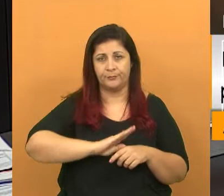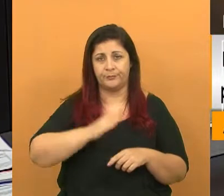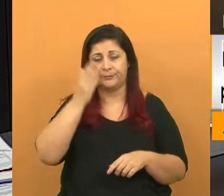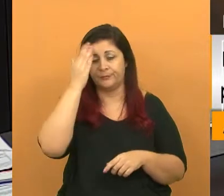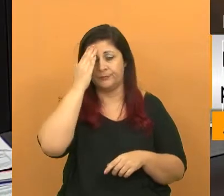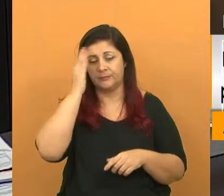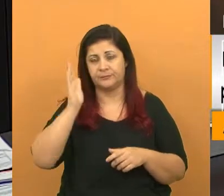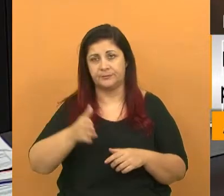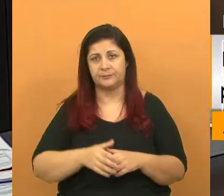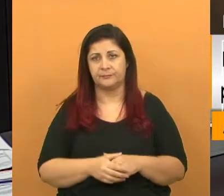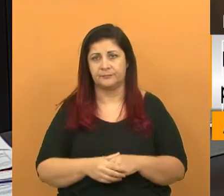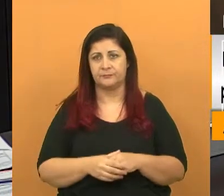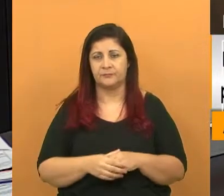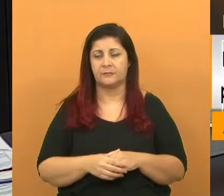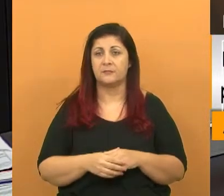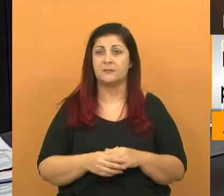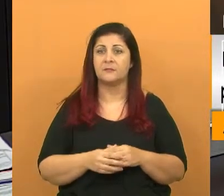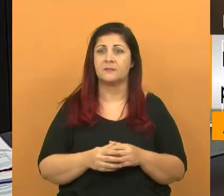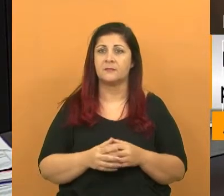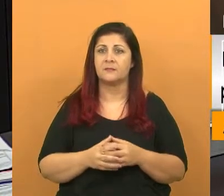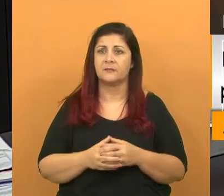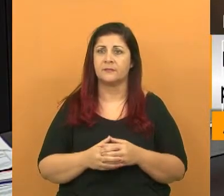a gente já fez